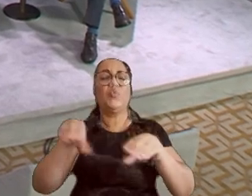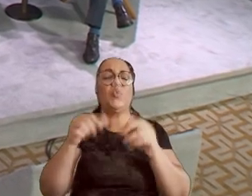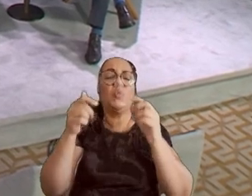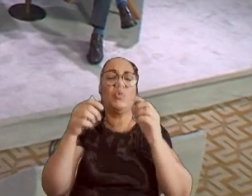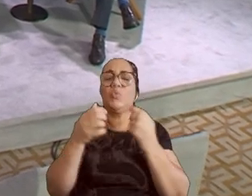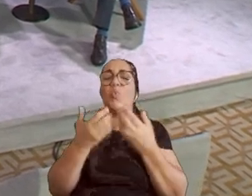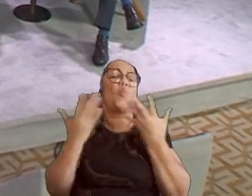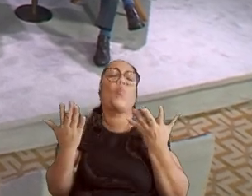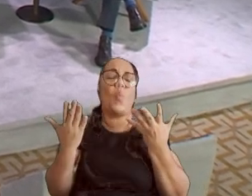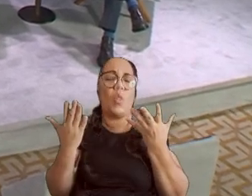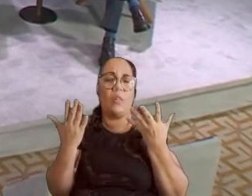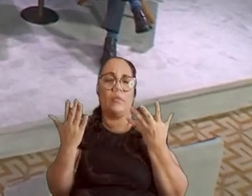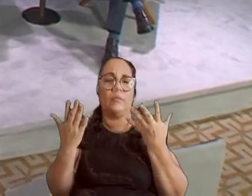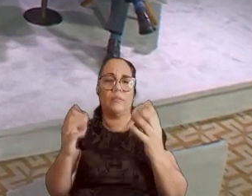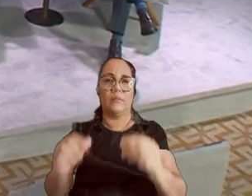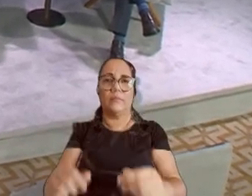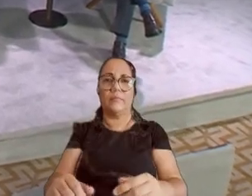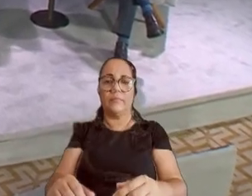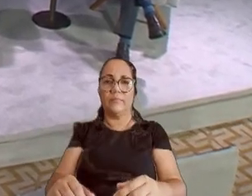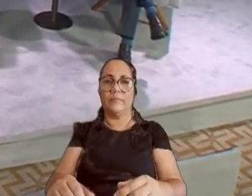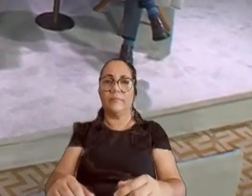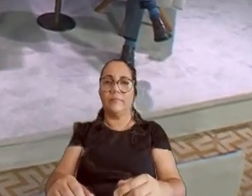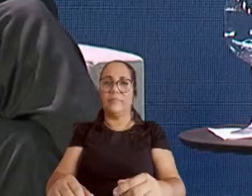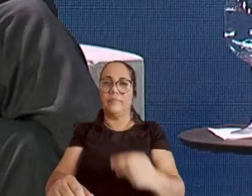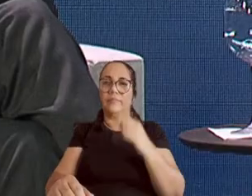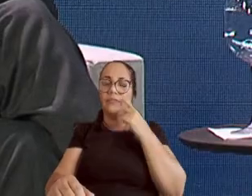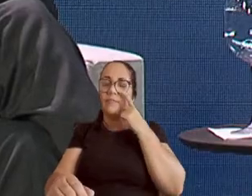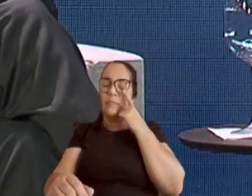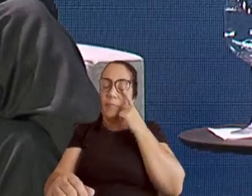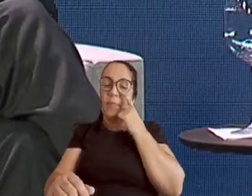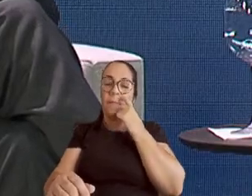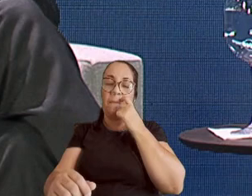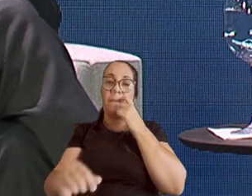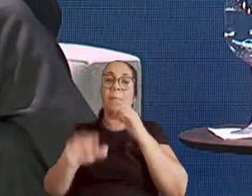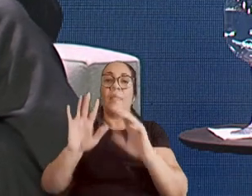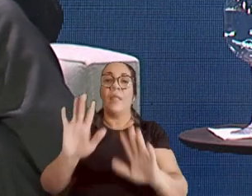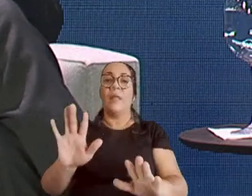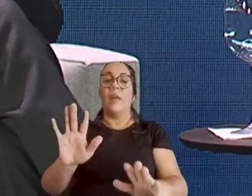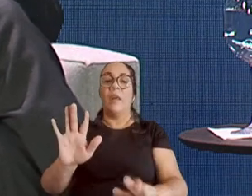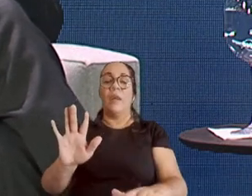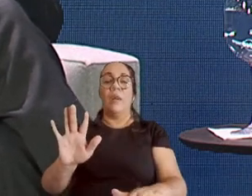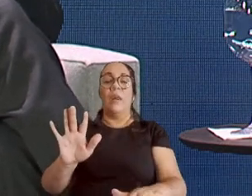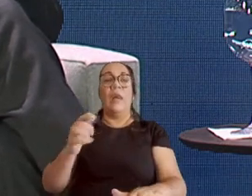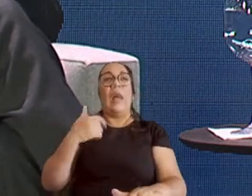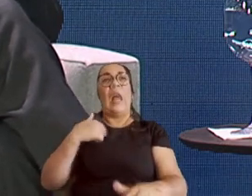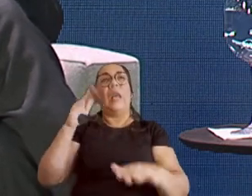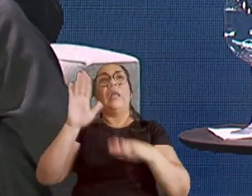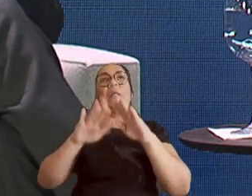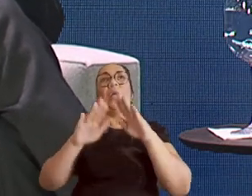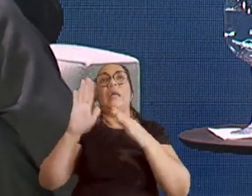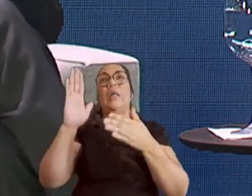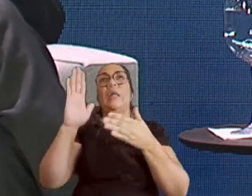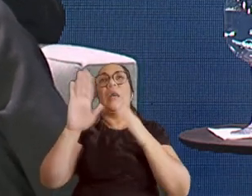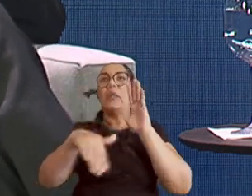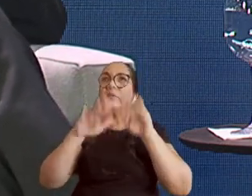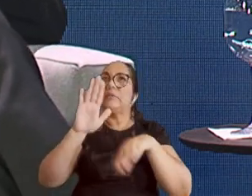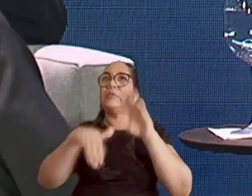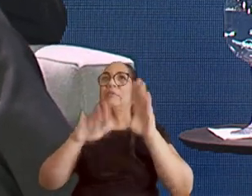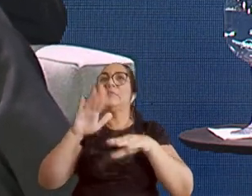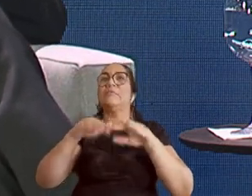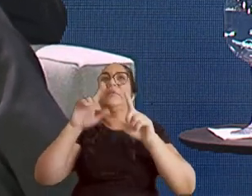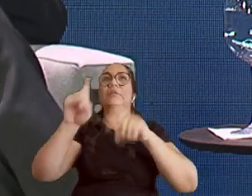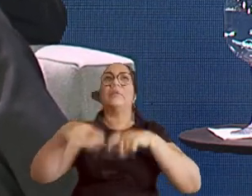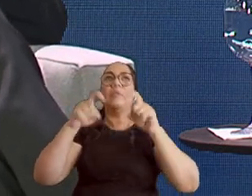a gente costuma achar antes de aprofundar no tema que às vezes o produtor americano é mais sofisticado que o brasileiro que o cara fala